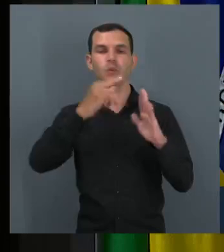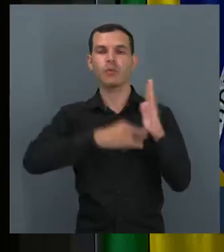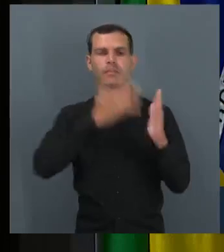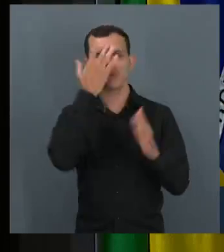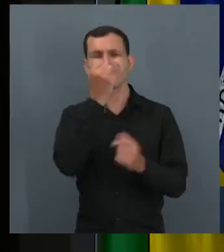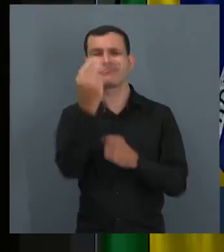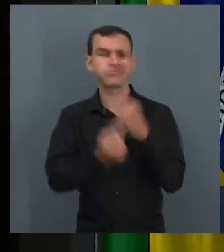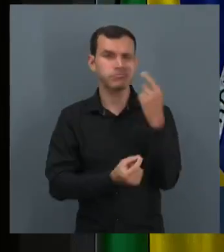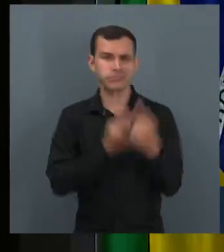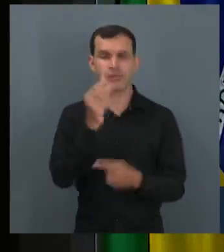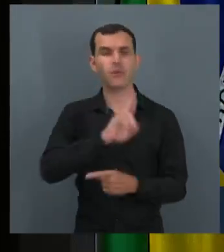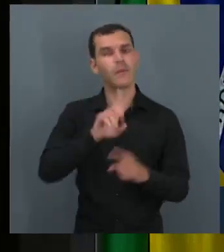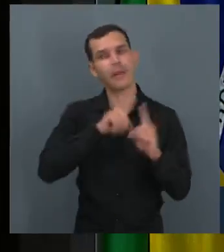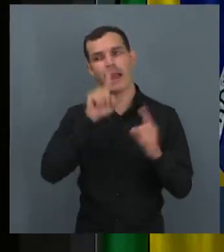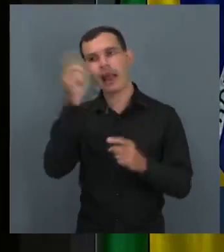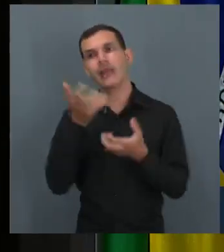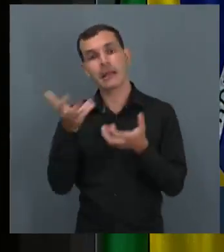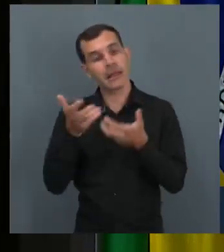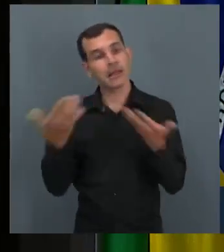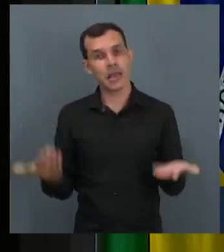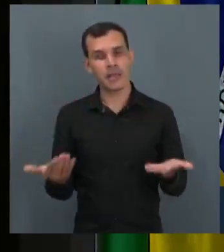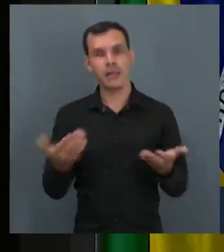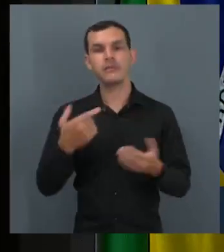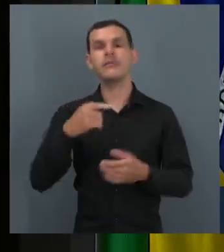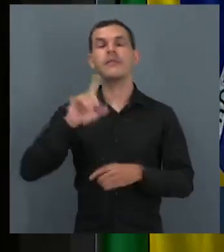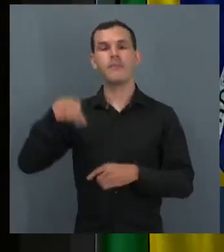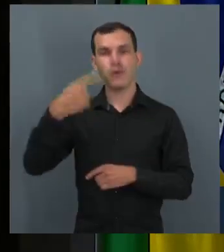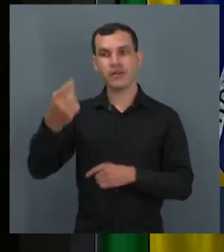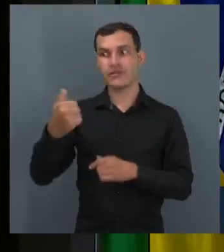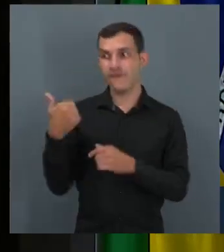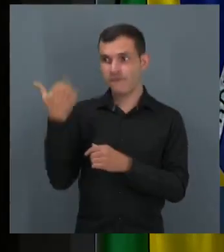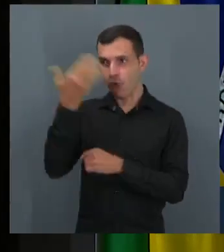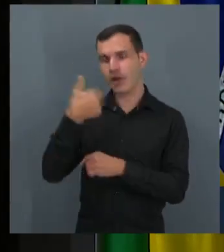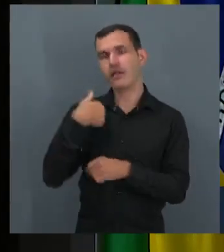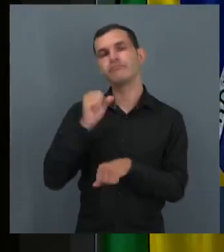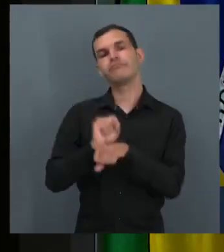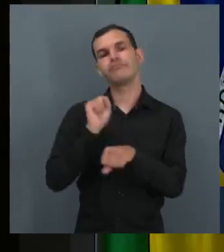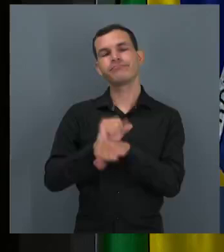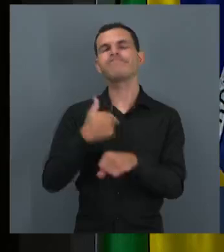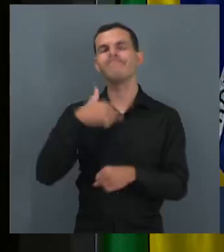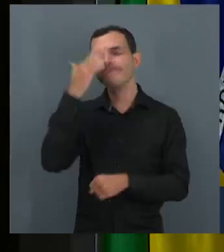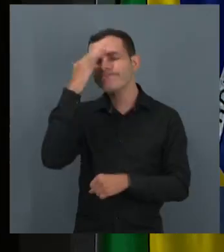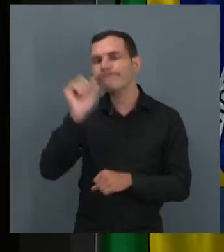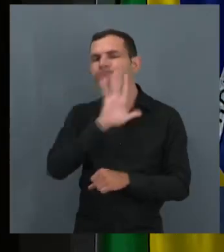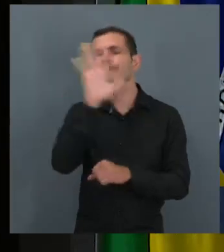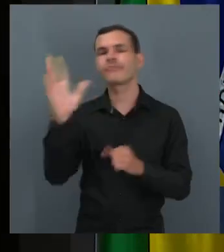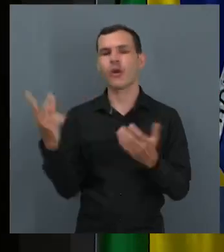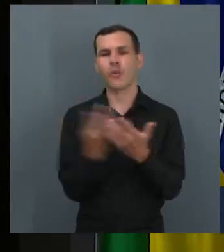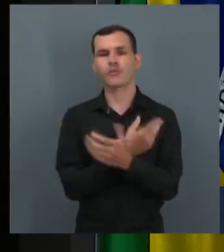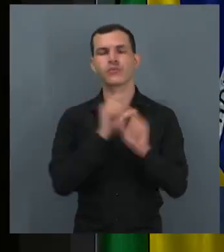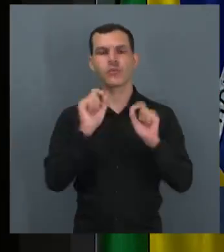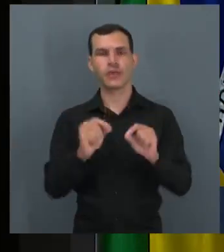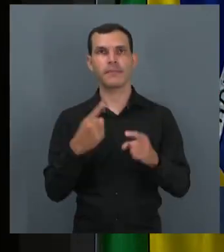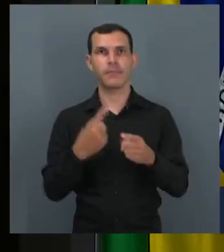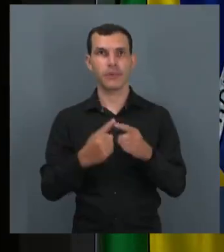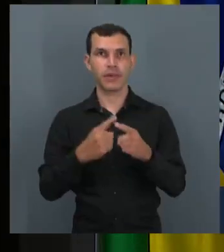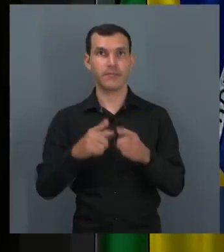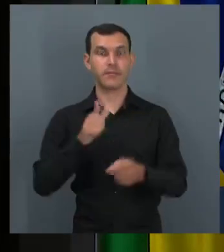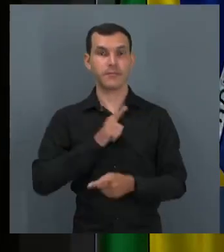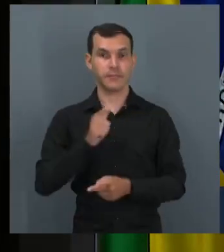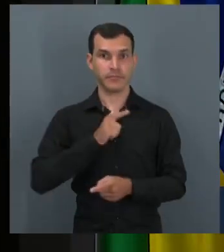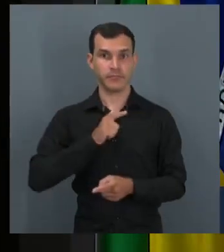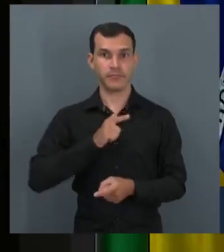um preciosismo. E eu entendi lá fora, esperando, o que é que aconteceu. Estava o extintor de